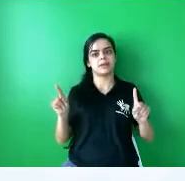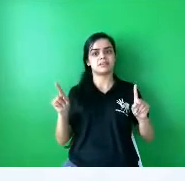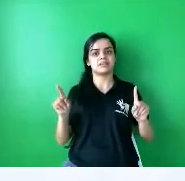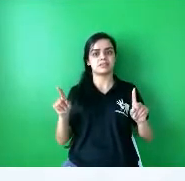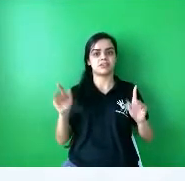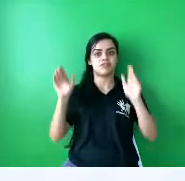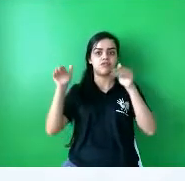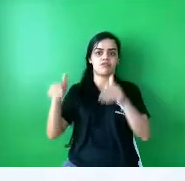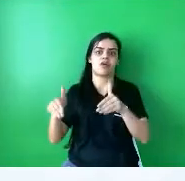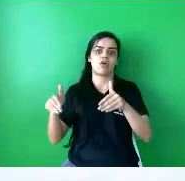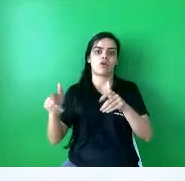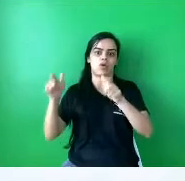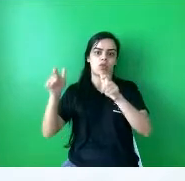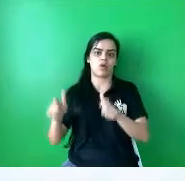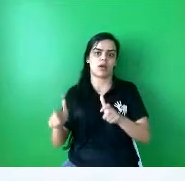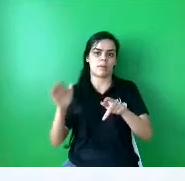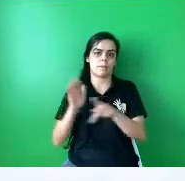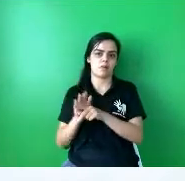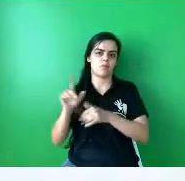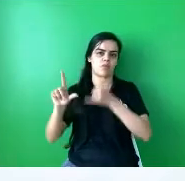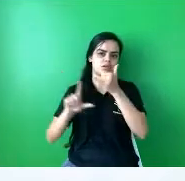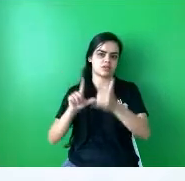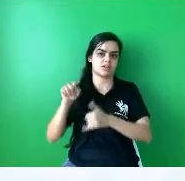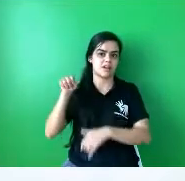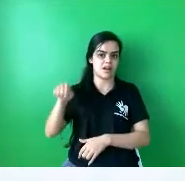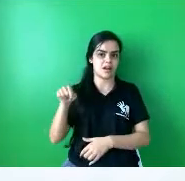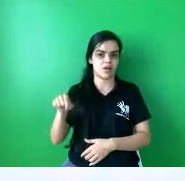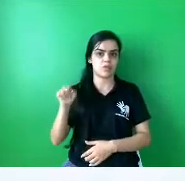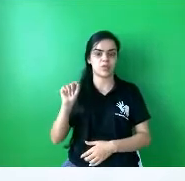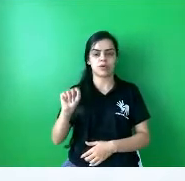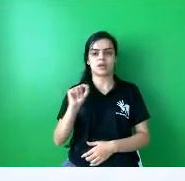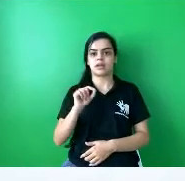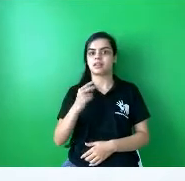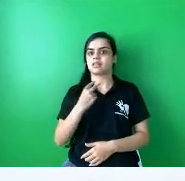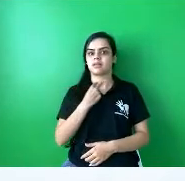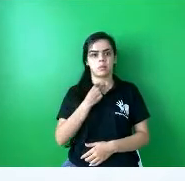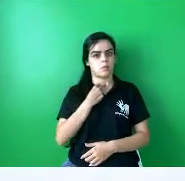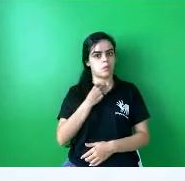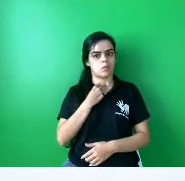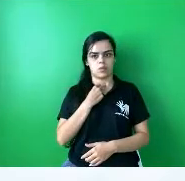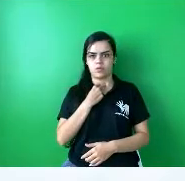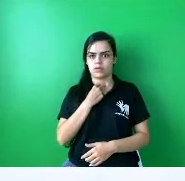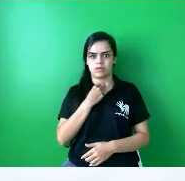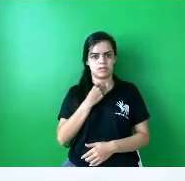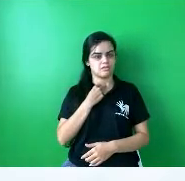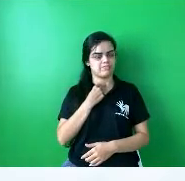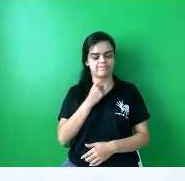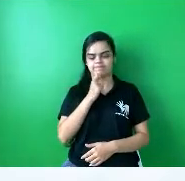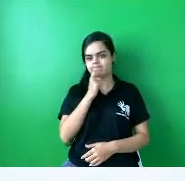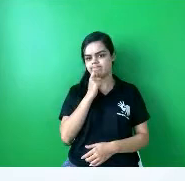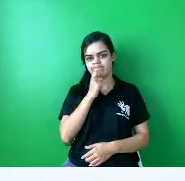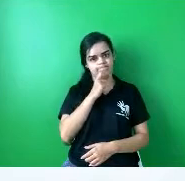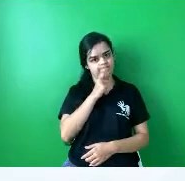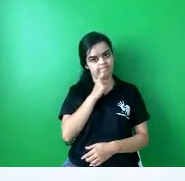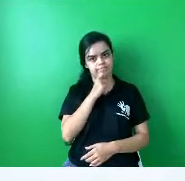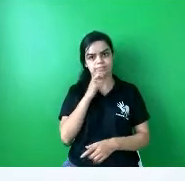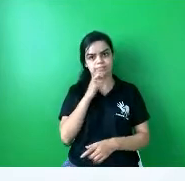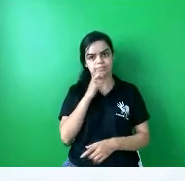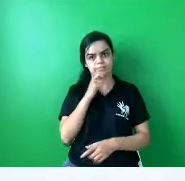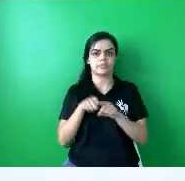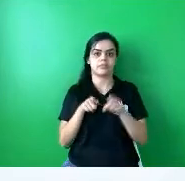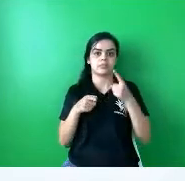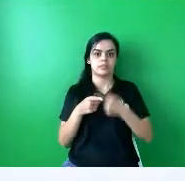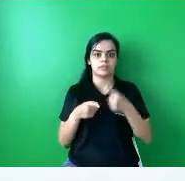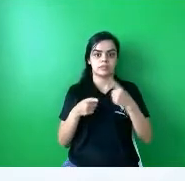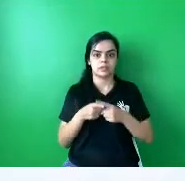relação à nossa sede campestre, tá? A sede campestre, ela não pode estar aberta ainda, também pela situação